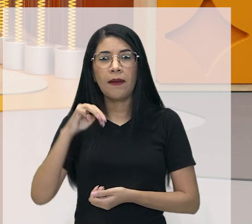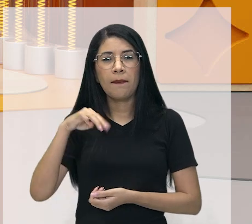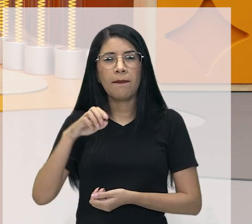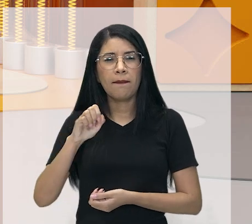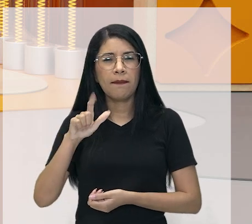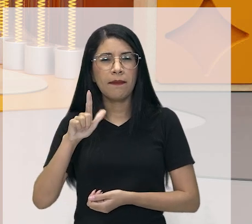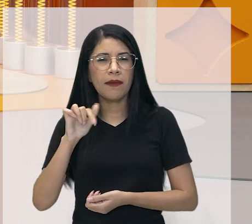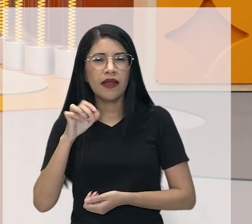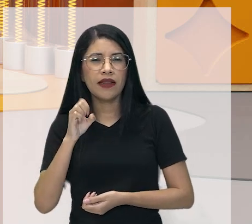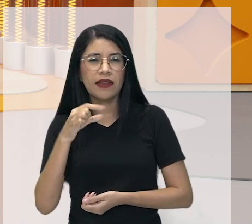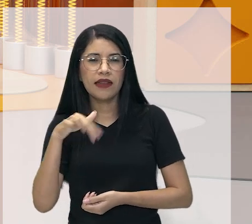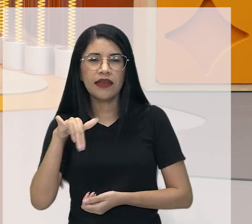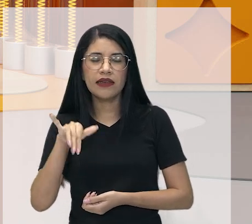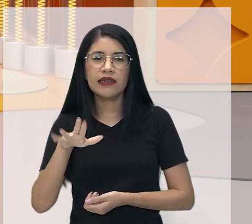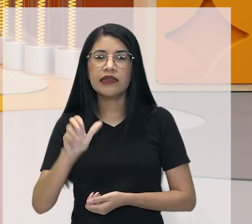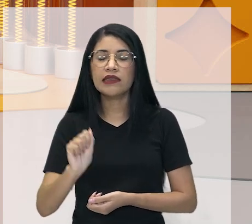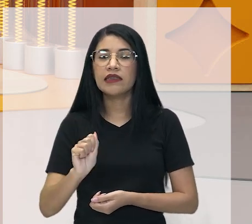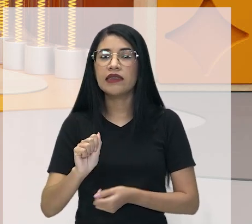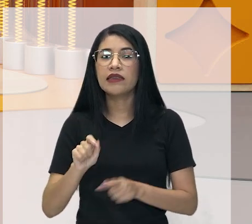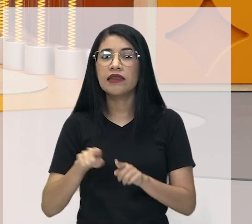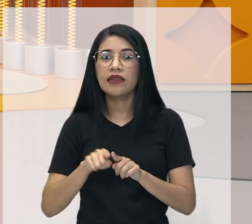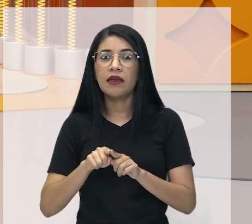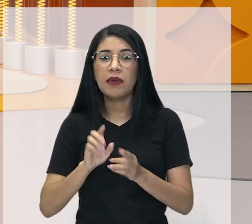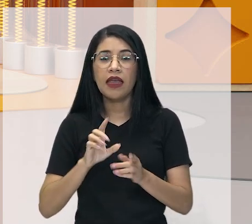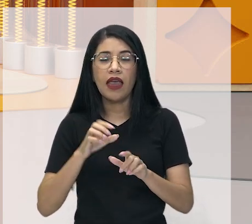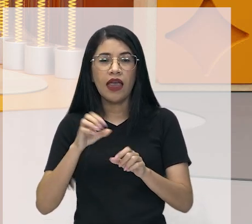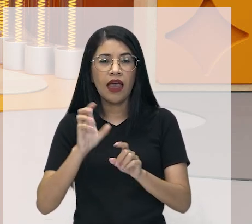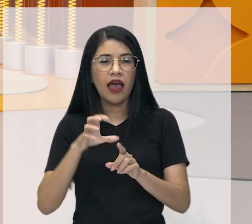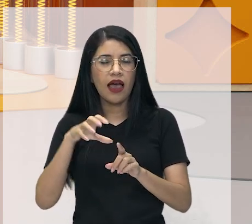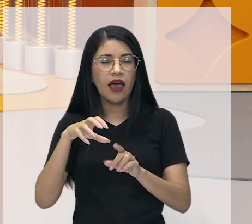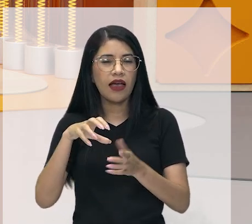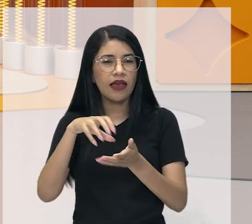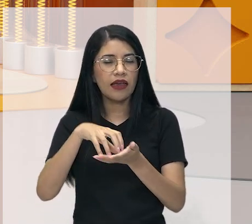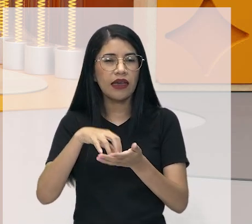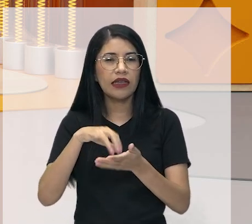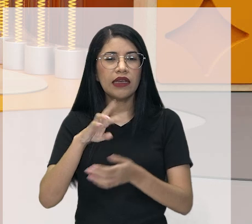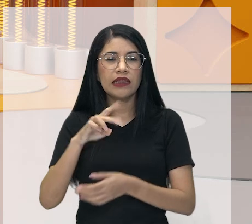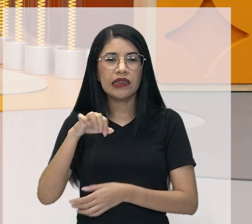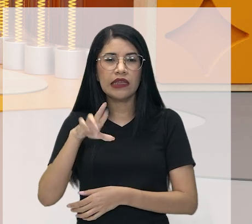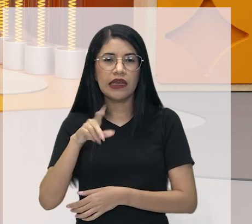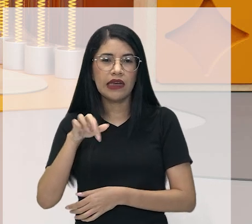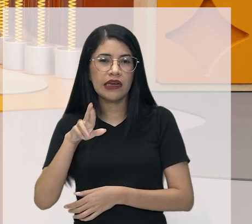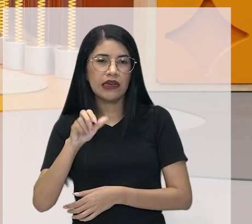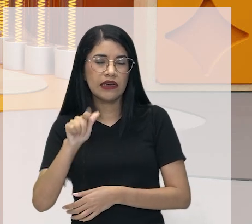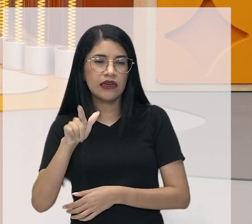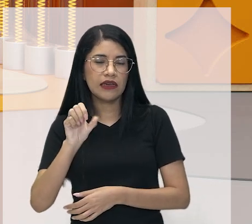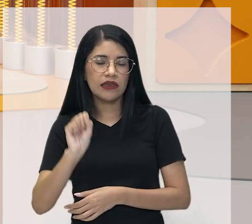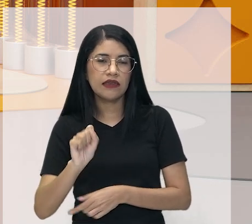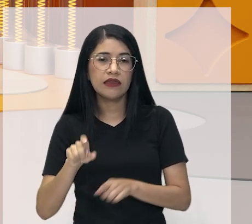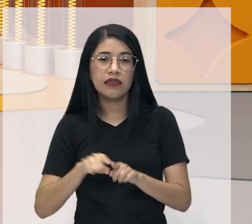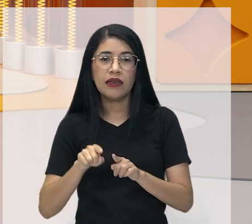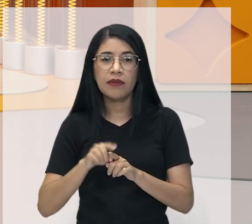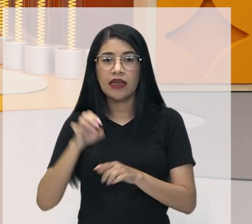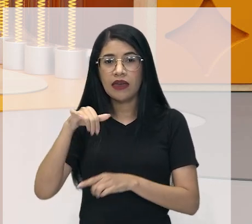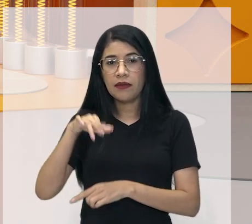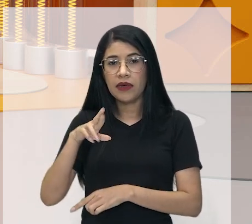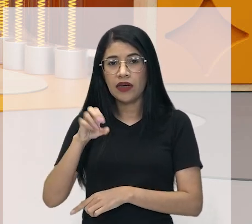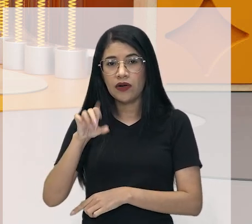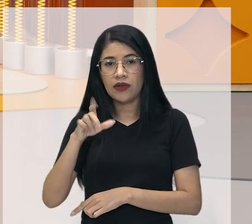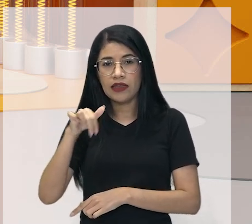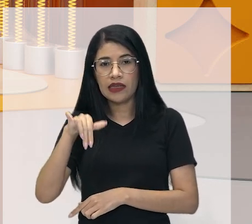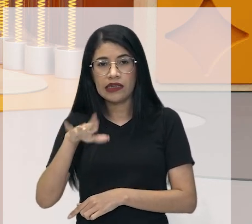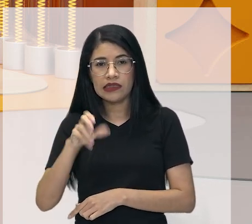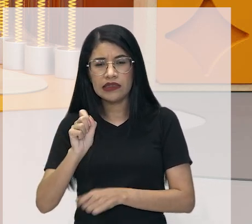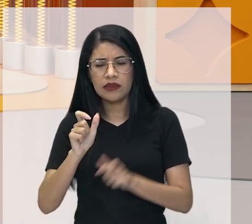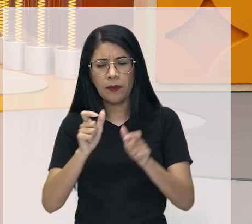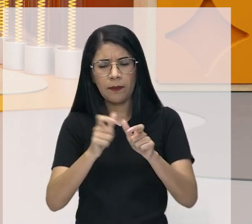são também chamadas de Ilhas Negras. Temos a Micronésia, que são as famosas pequenas ilhas.